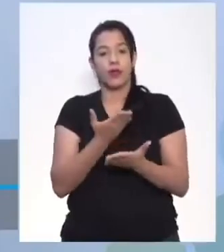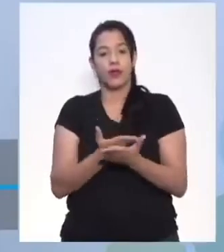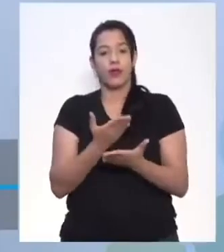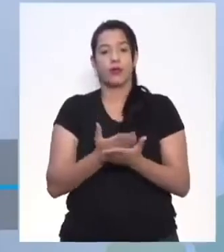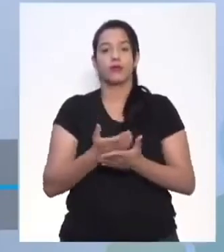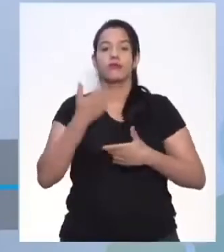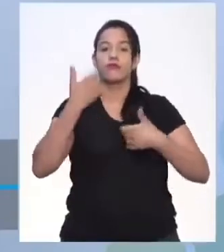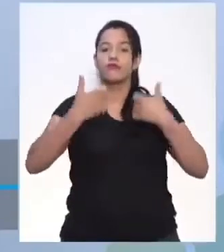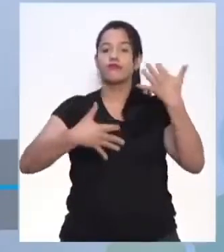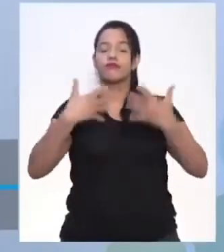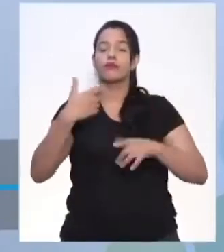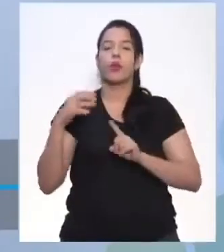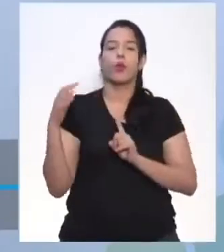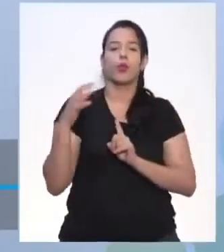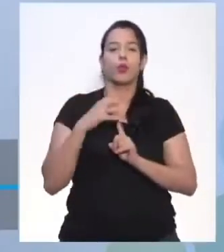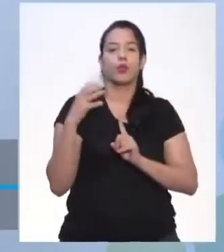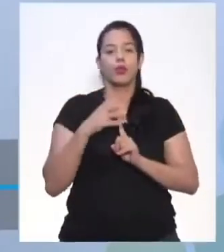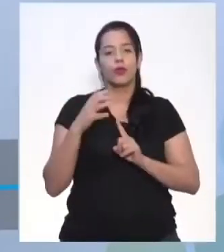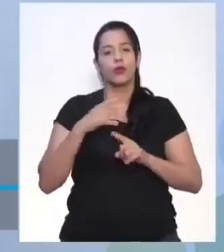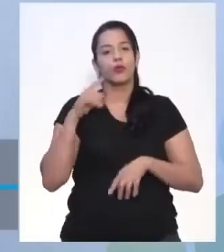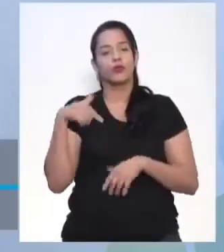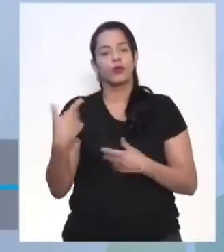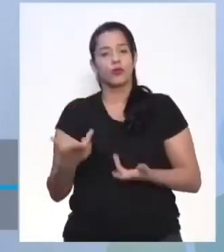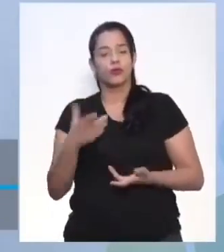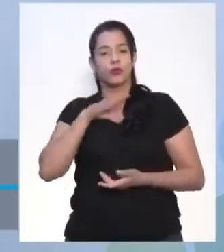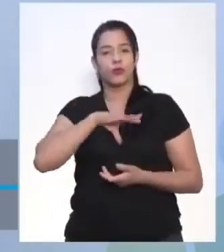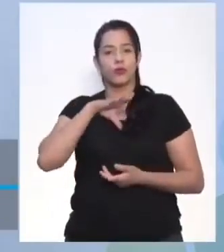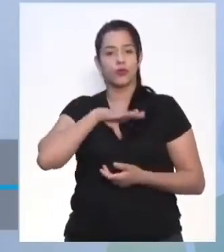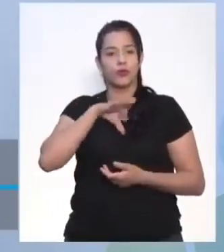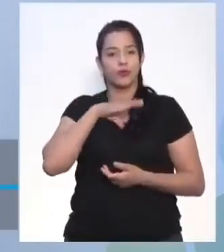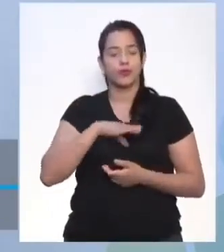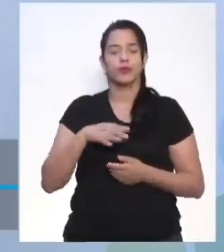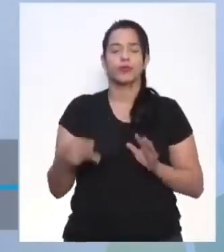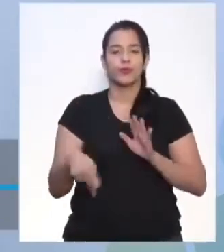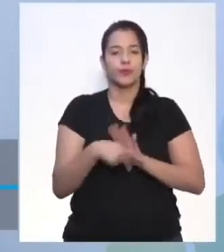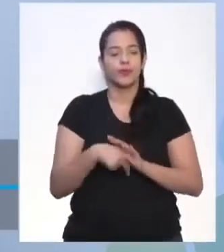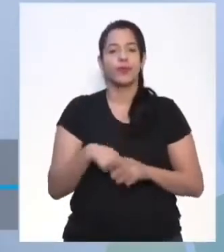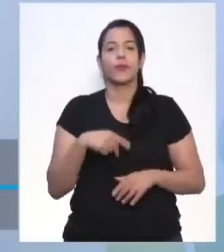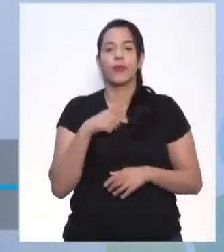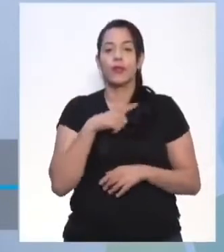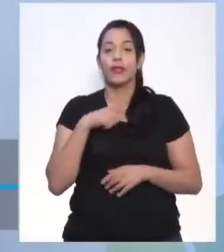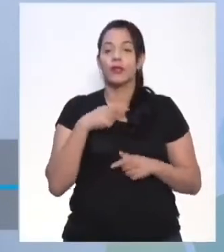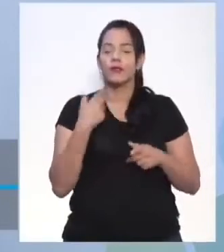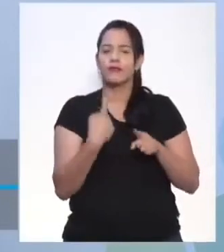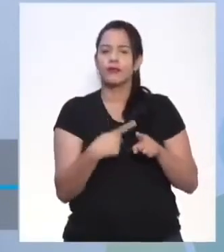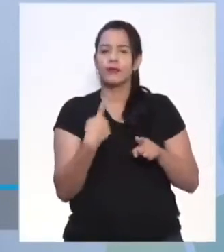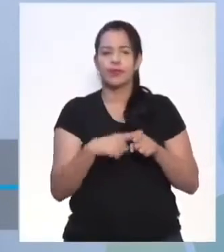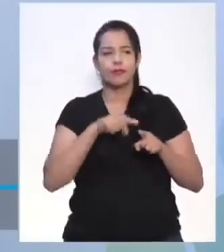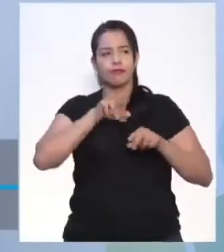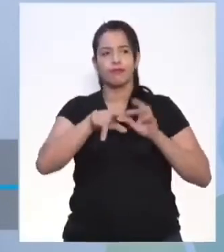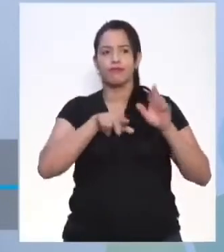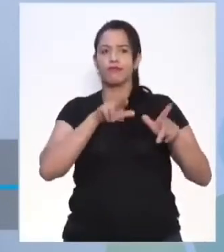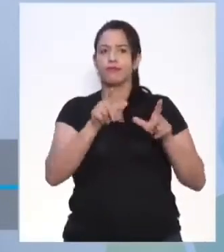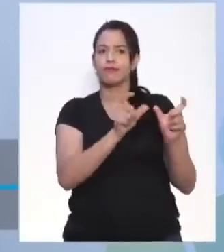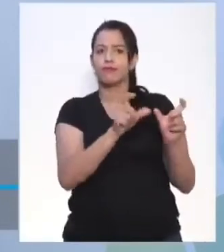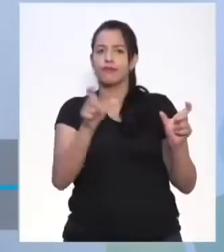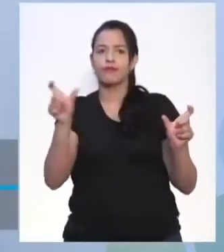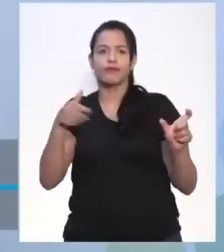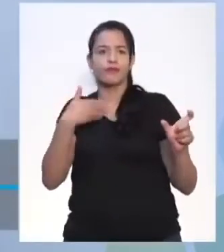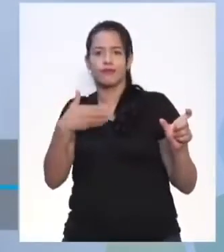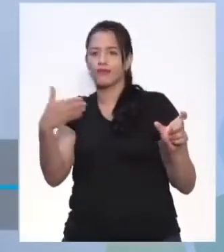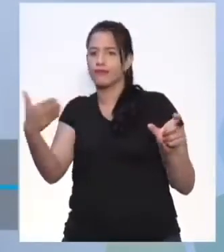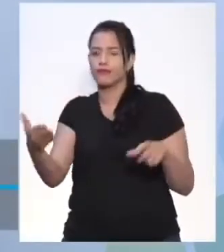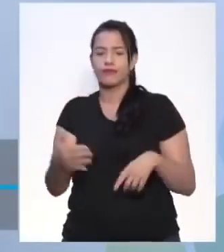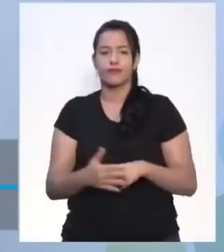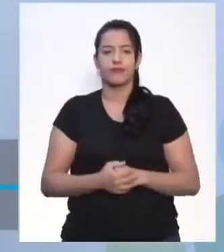Então, as influências que nós tivemos aí no nosso idioma, no português, e o porquê dessas variedades constantes, tá